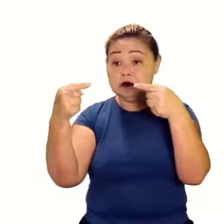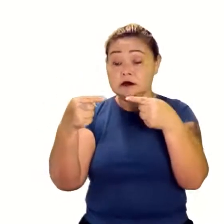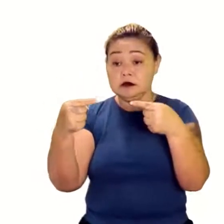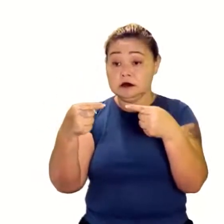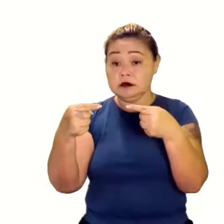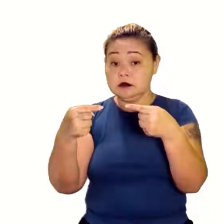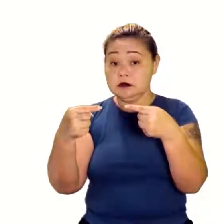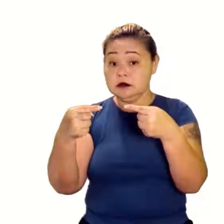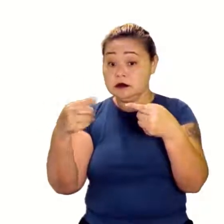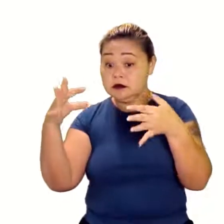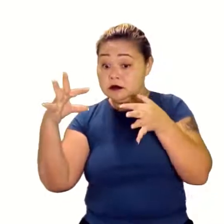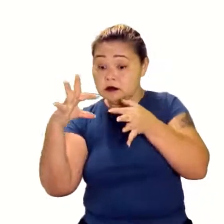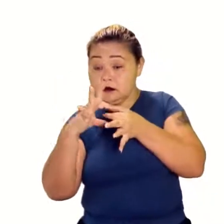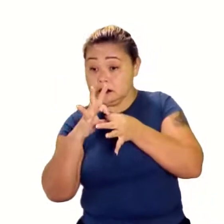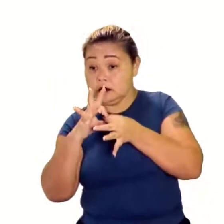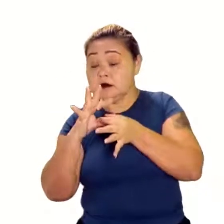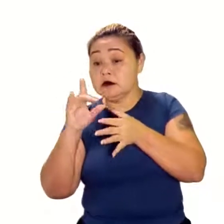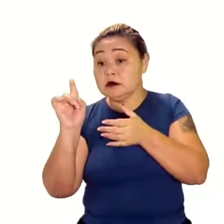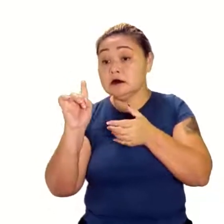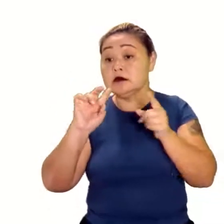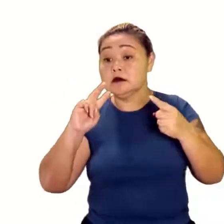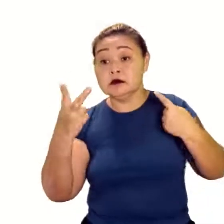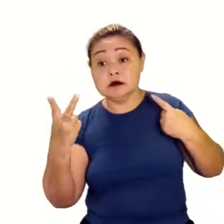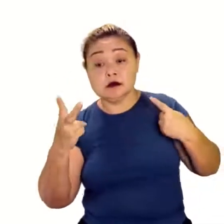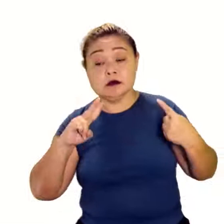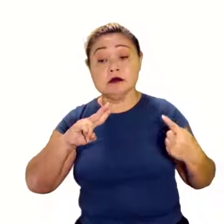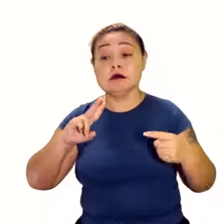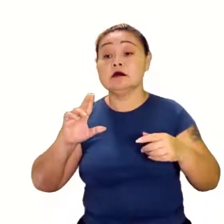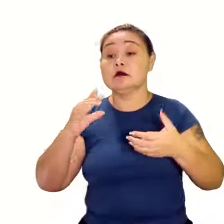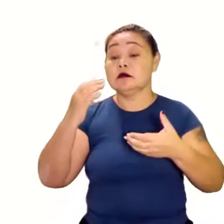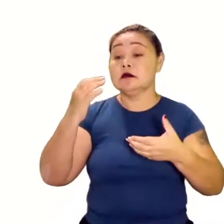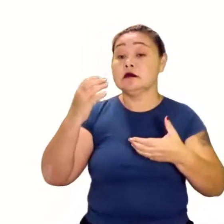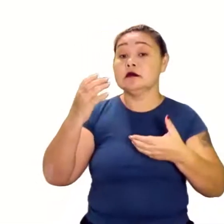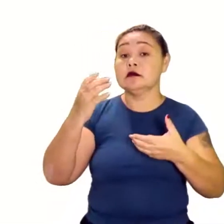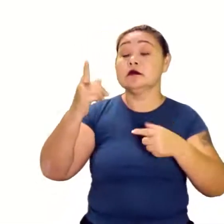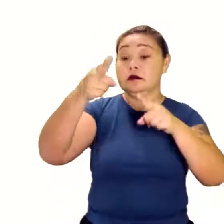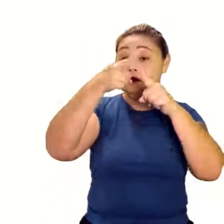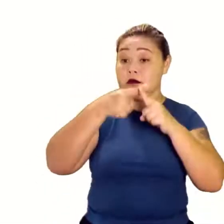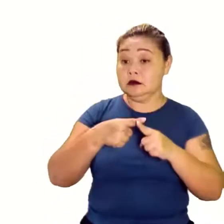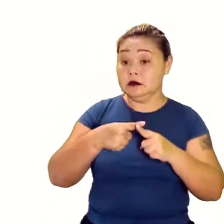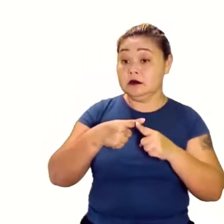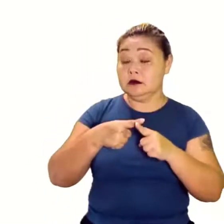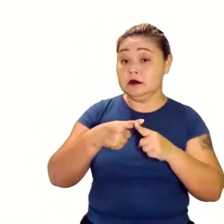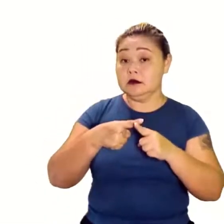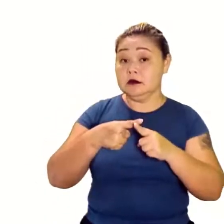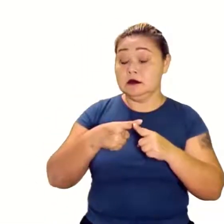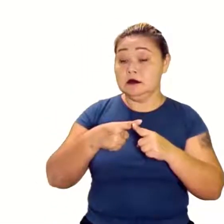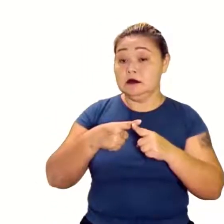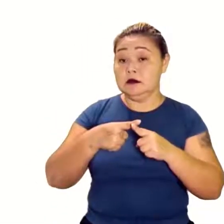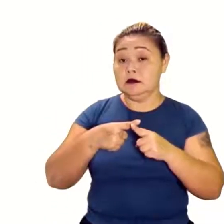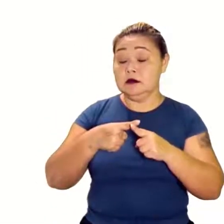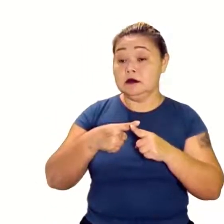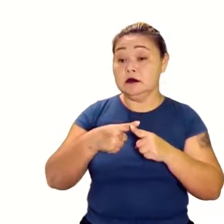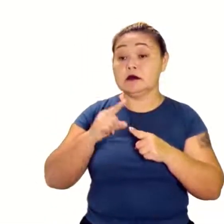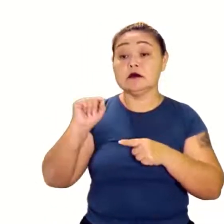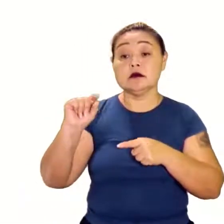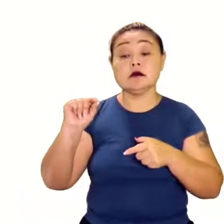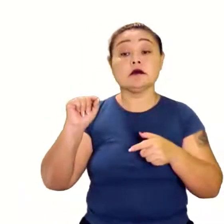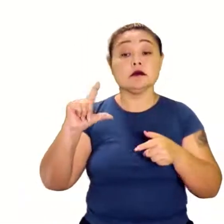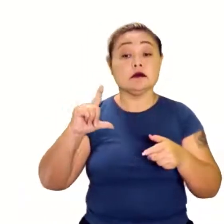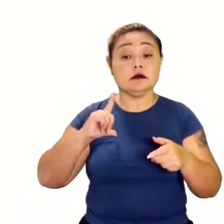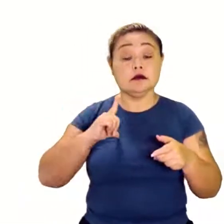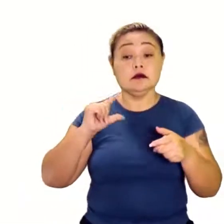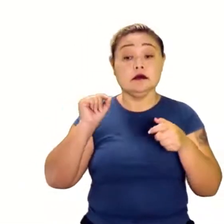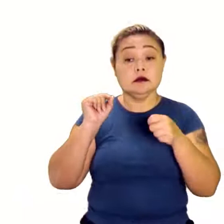suas ligações. São as operações inversas. Na multiplicação, o que nós temos que